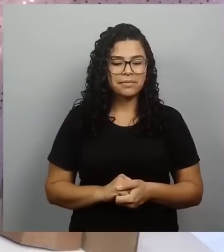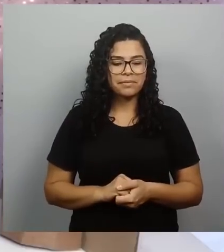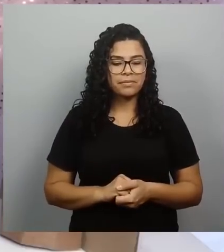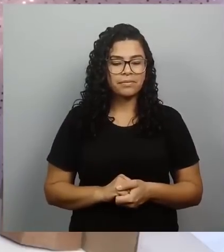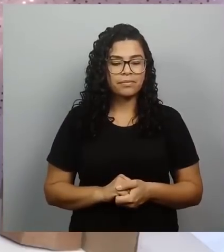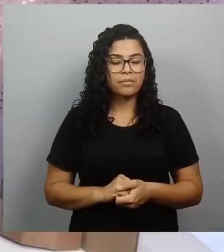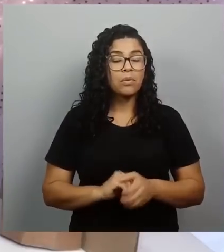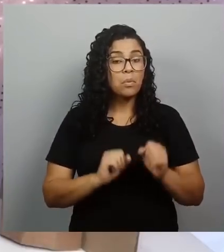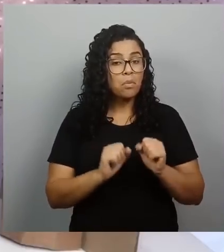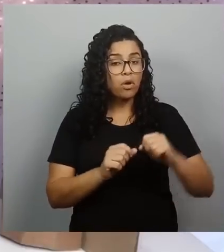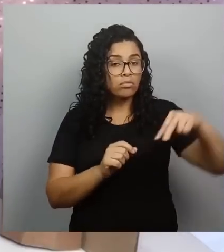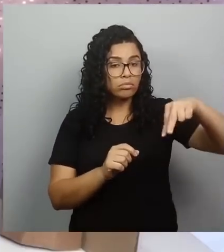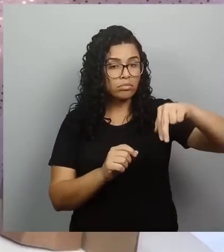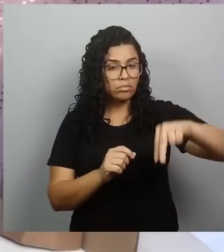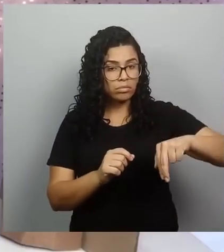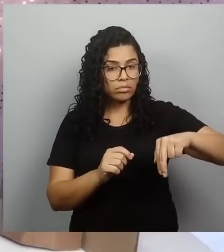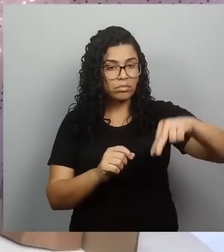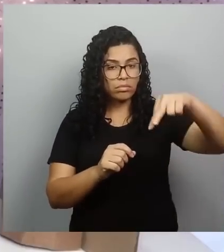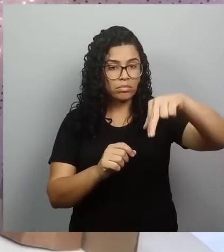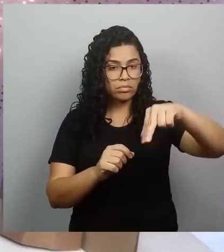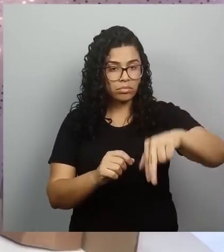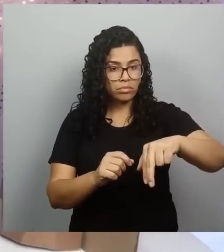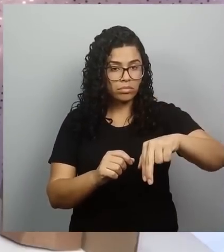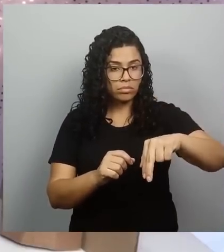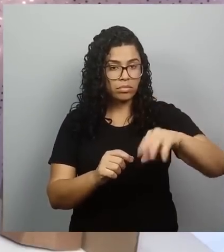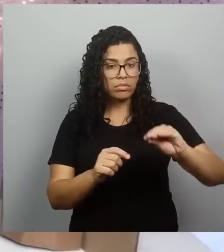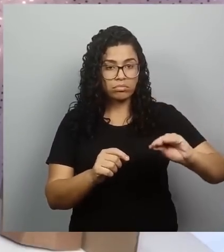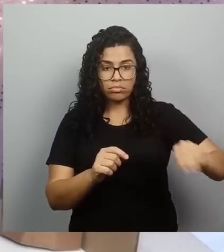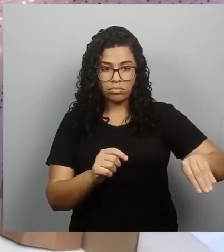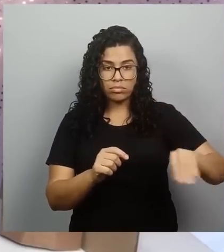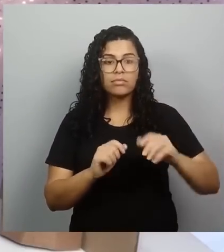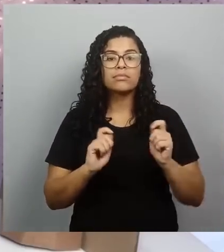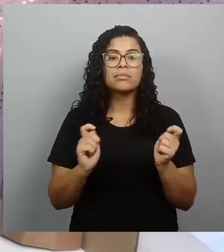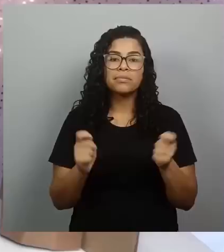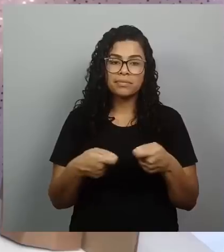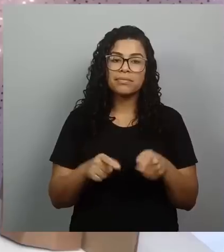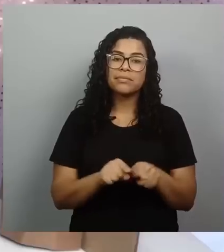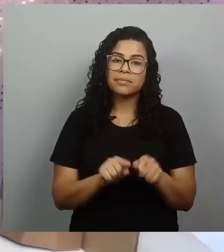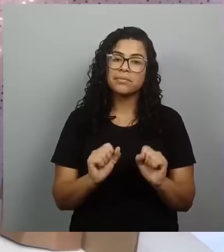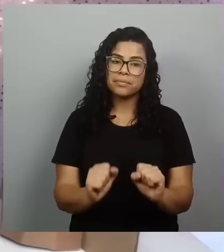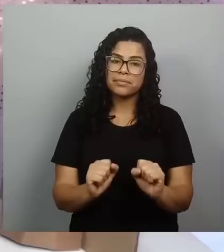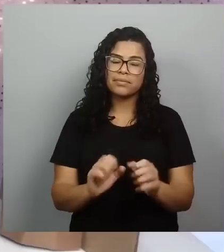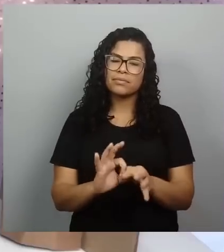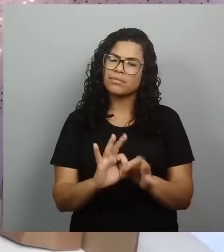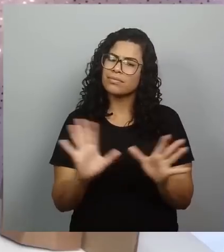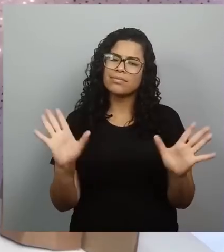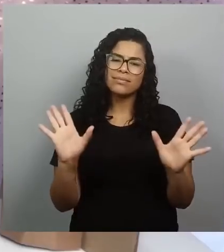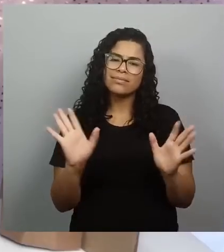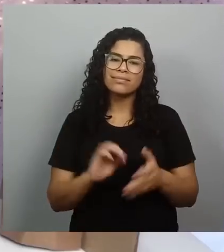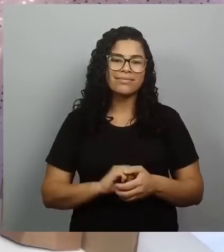Você pode ou não tirar a parte aqui que está sobrando.